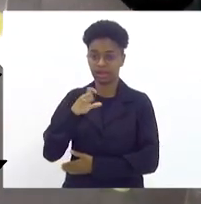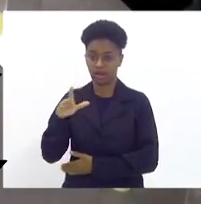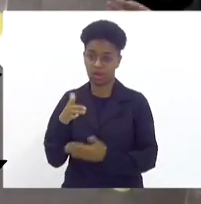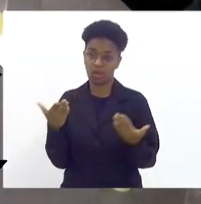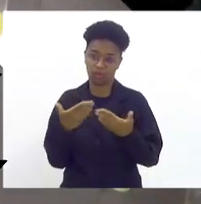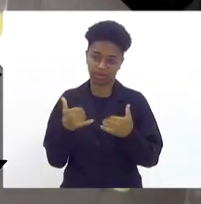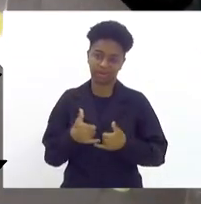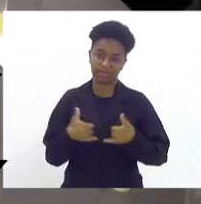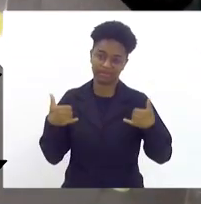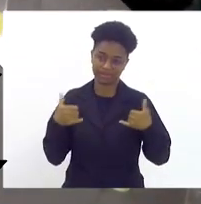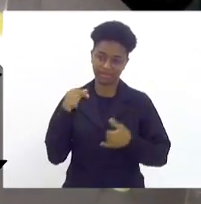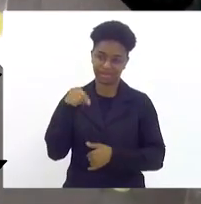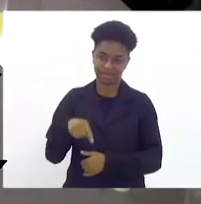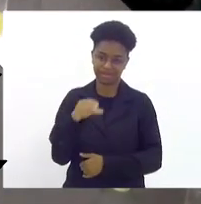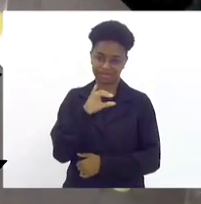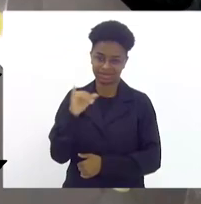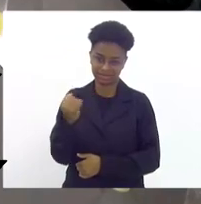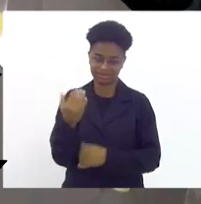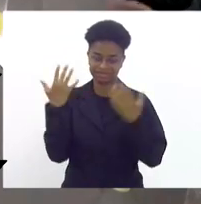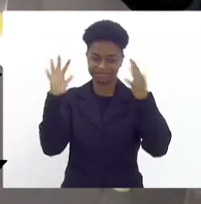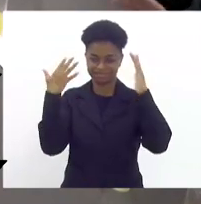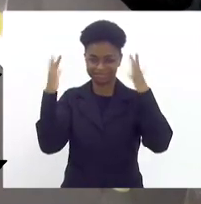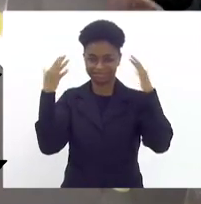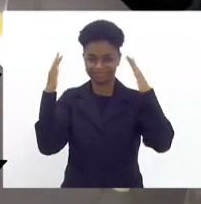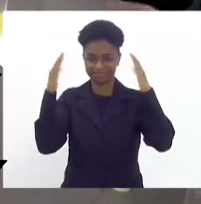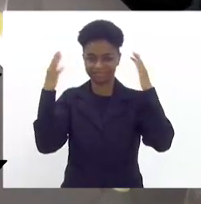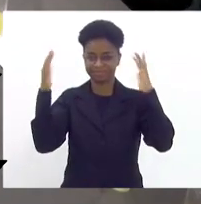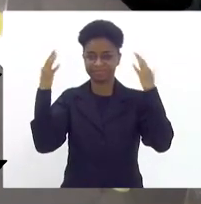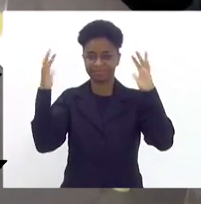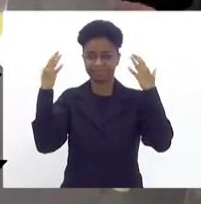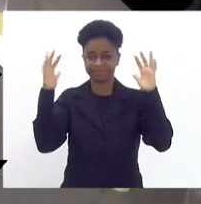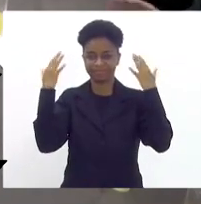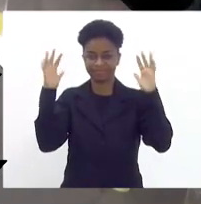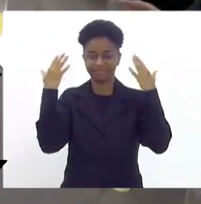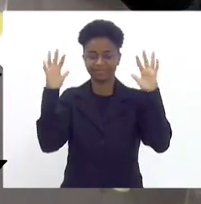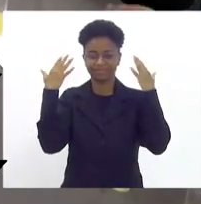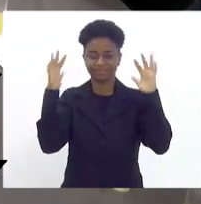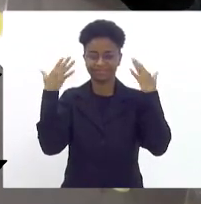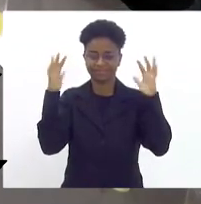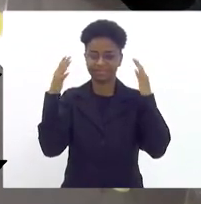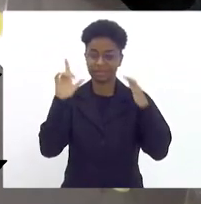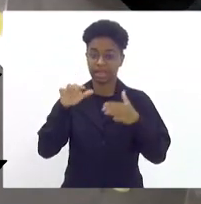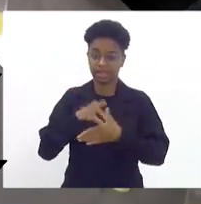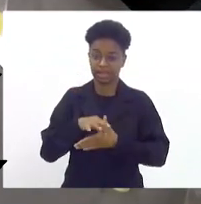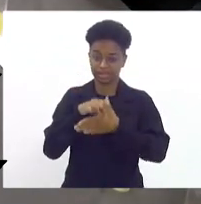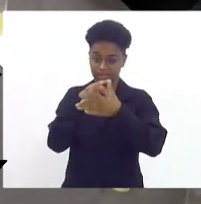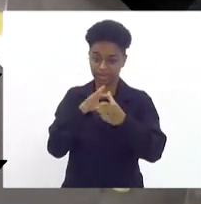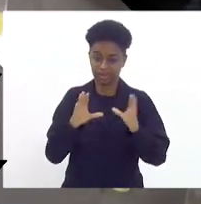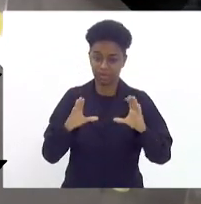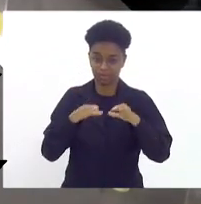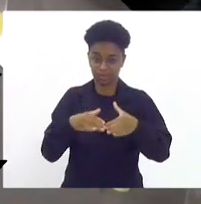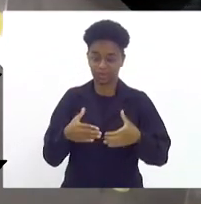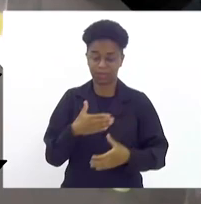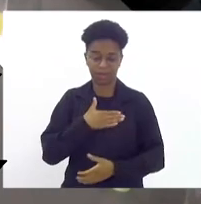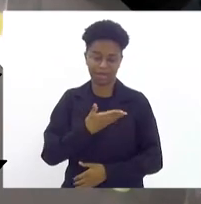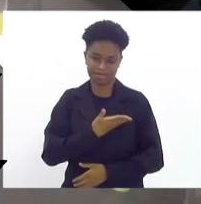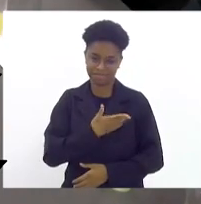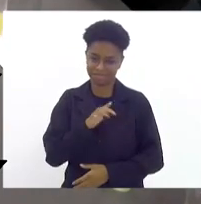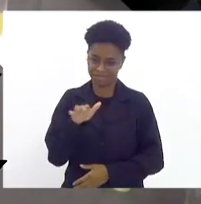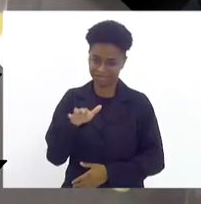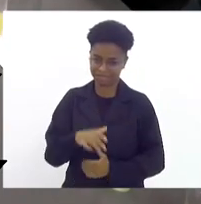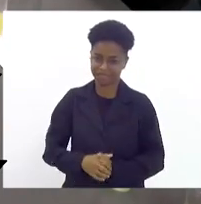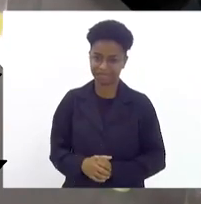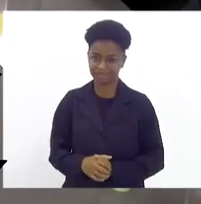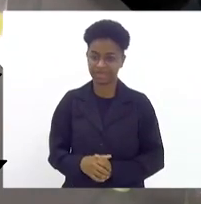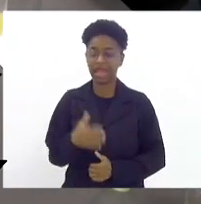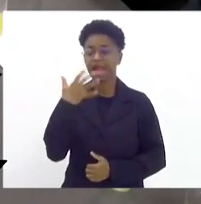CCJ, então, só para dizer que está conosco. O líder do bloco, deputado Daniel Librelon, meu amigo, meu irmão. Librelon,